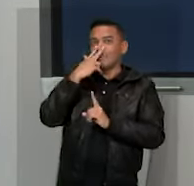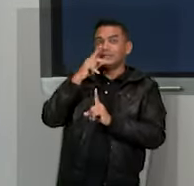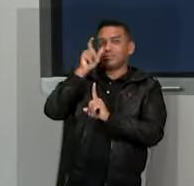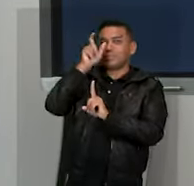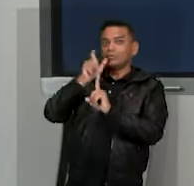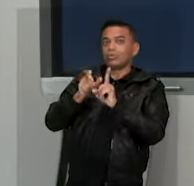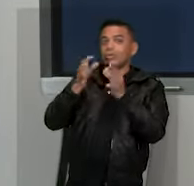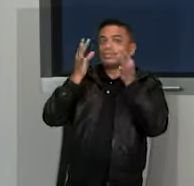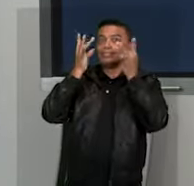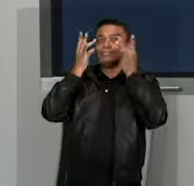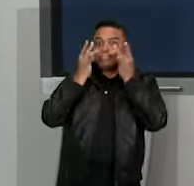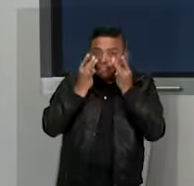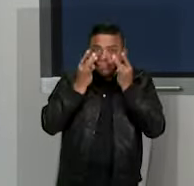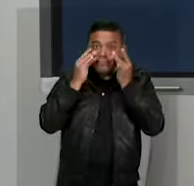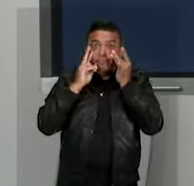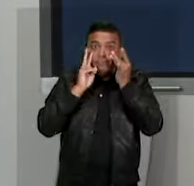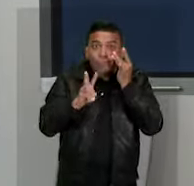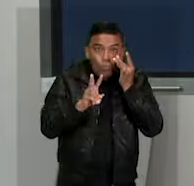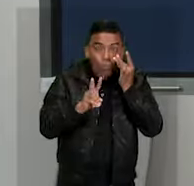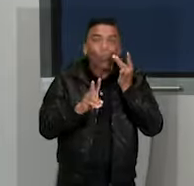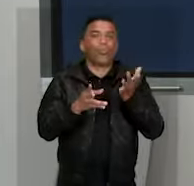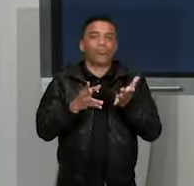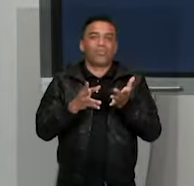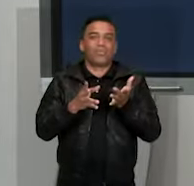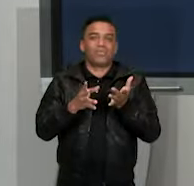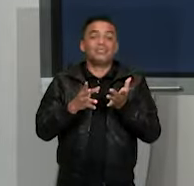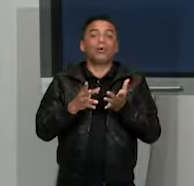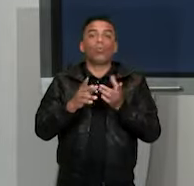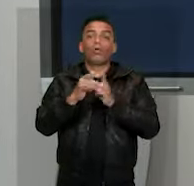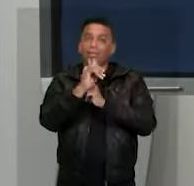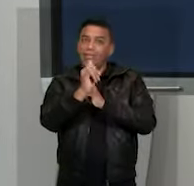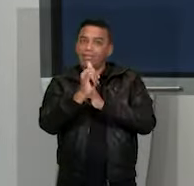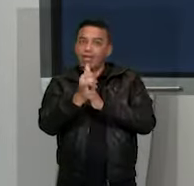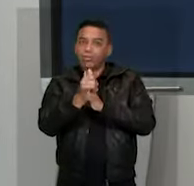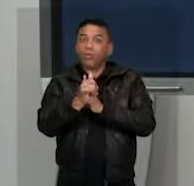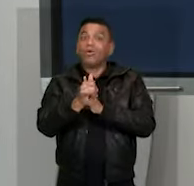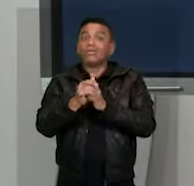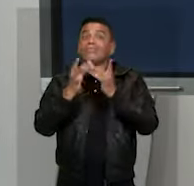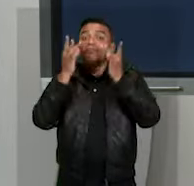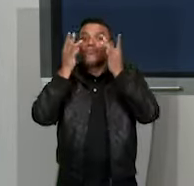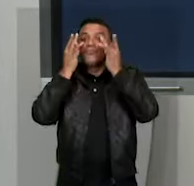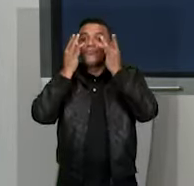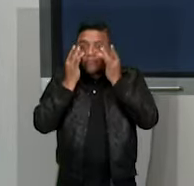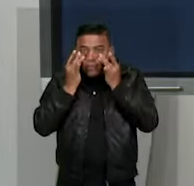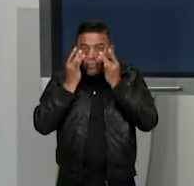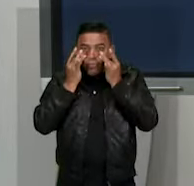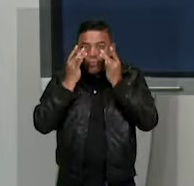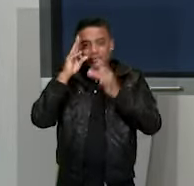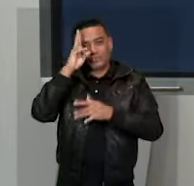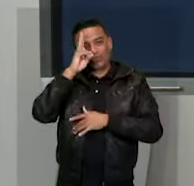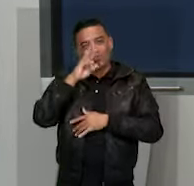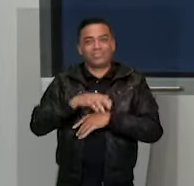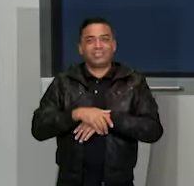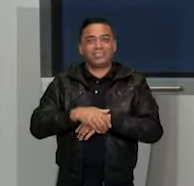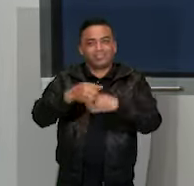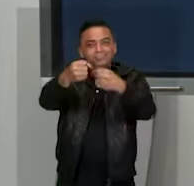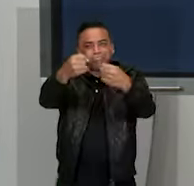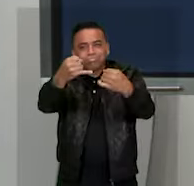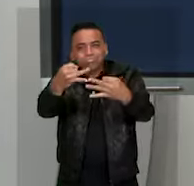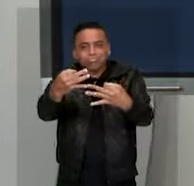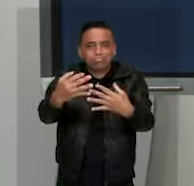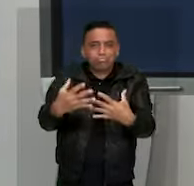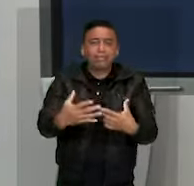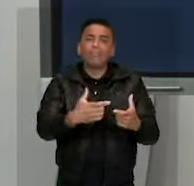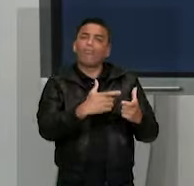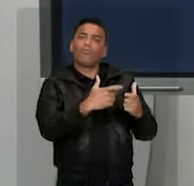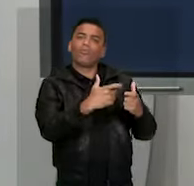tomou conhecimento. Então, esse narrador, ele está vendo a história, ele está contando para você de um